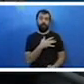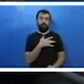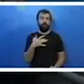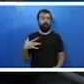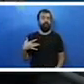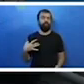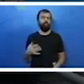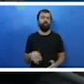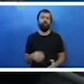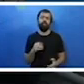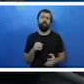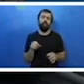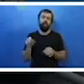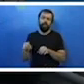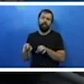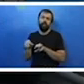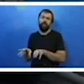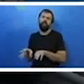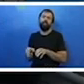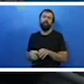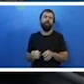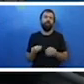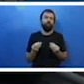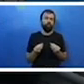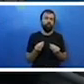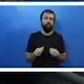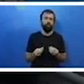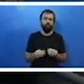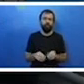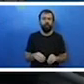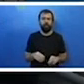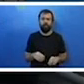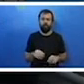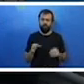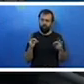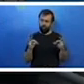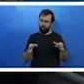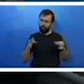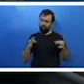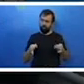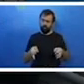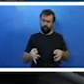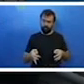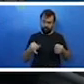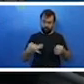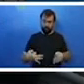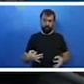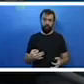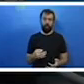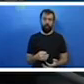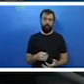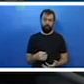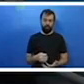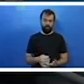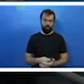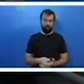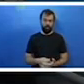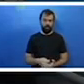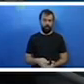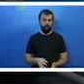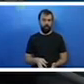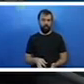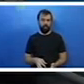de hoje, para a gente estudar e refletir o que está acontecendo com a nossa vida hoje, através dos impostos dos nossos